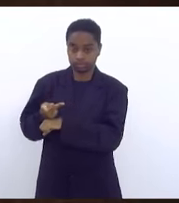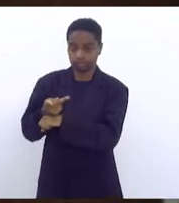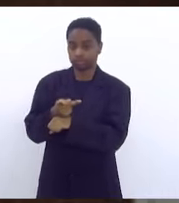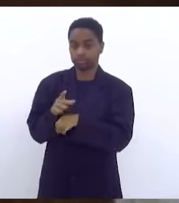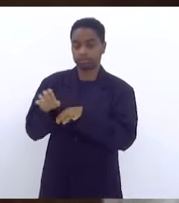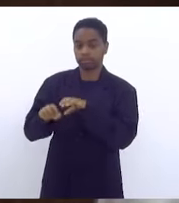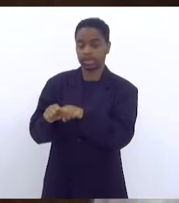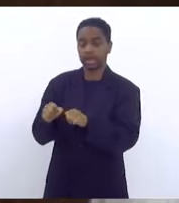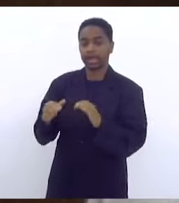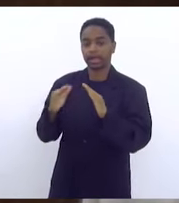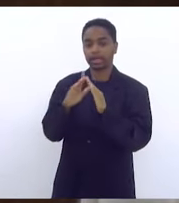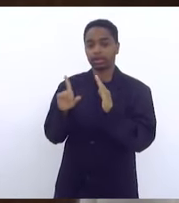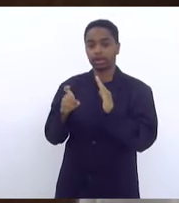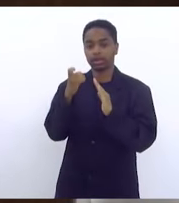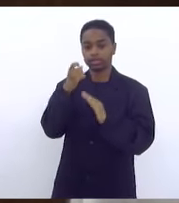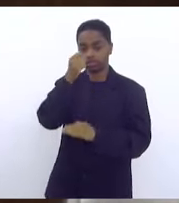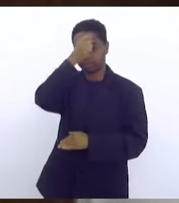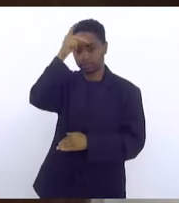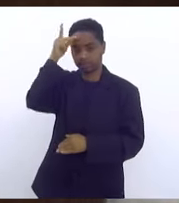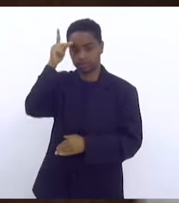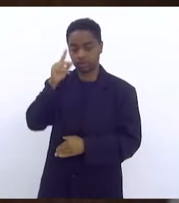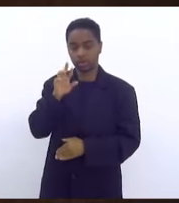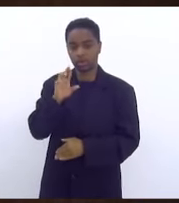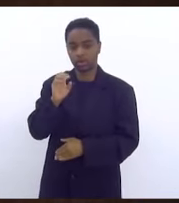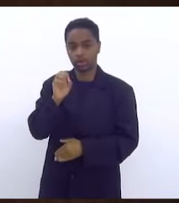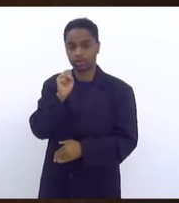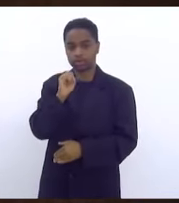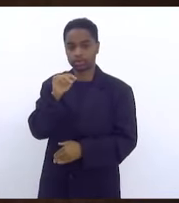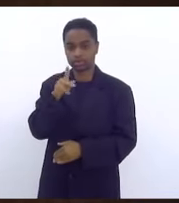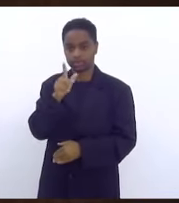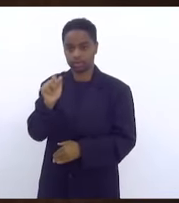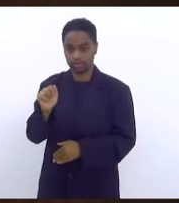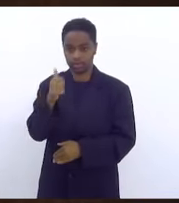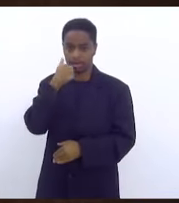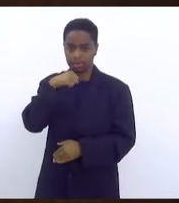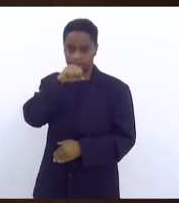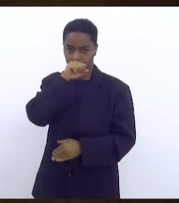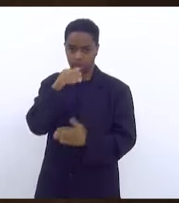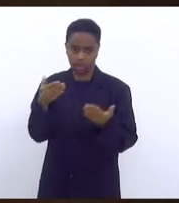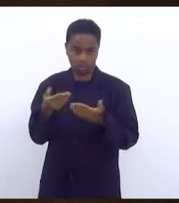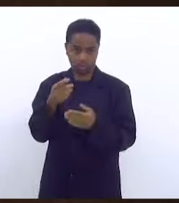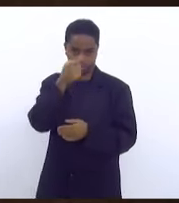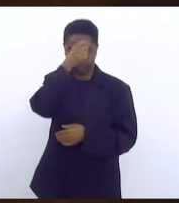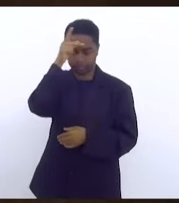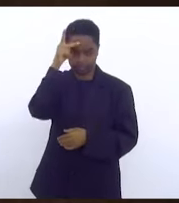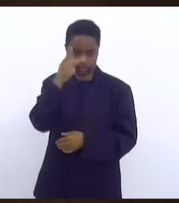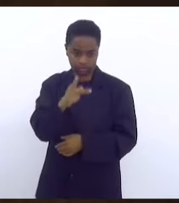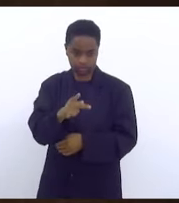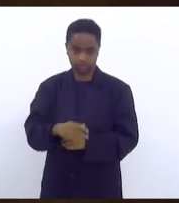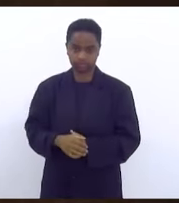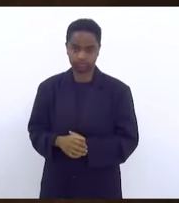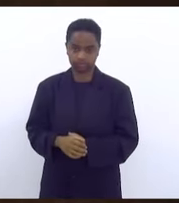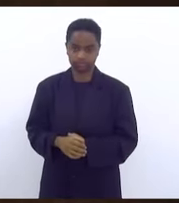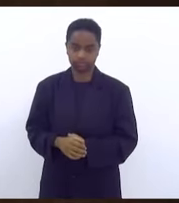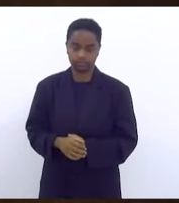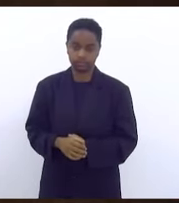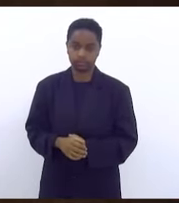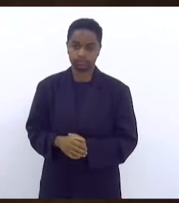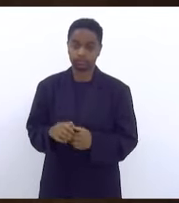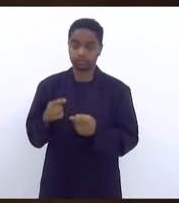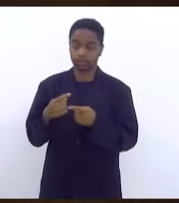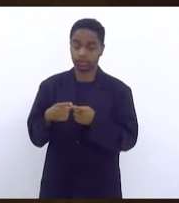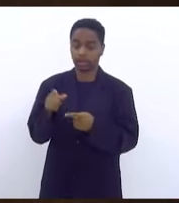casa da ex-prefeita Rosinha Garotinho, a mãe do atual prefeito. Prefeita essa que está